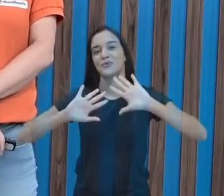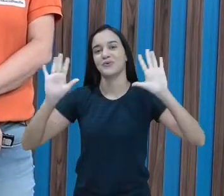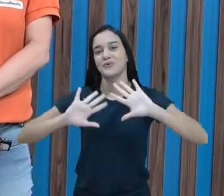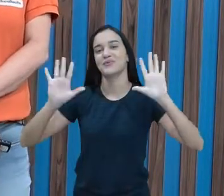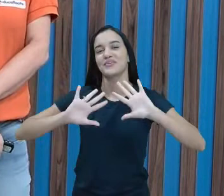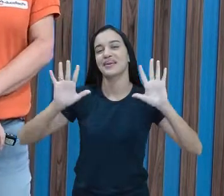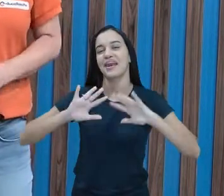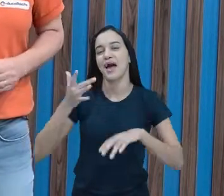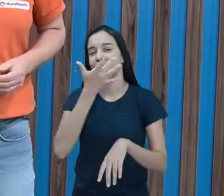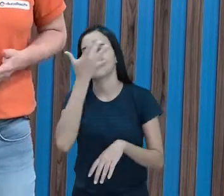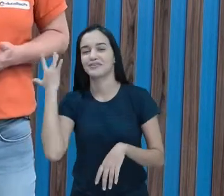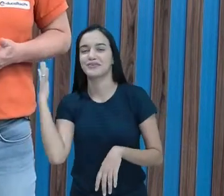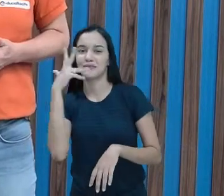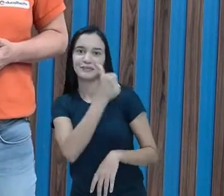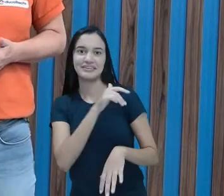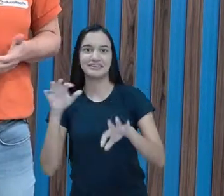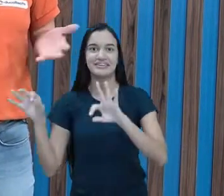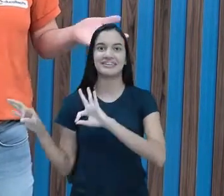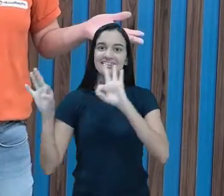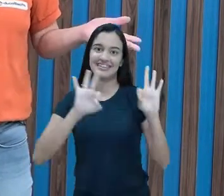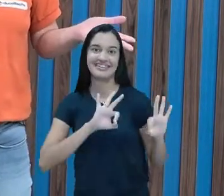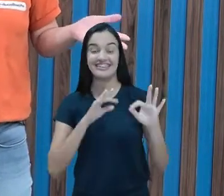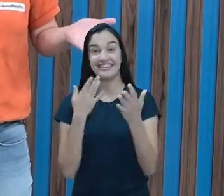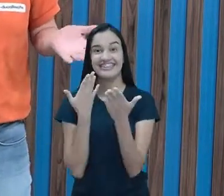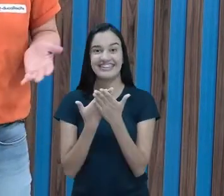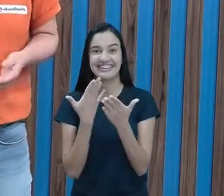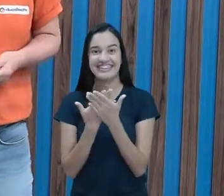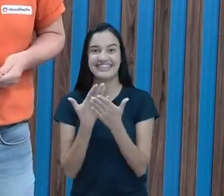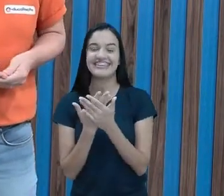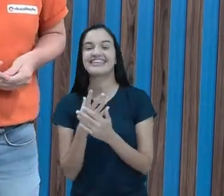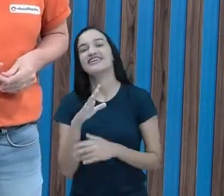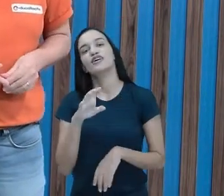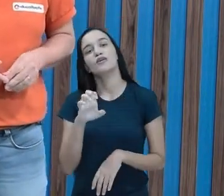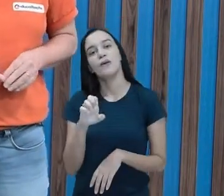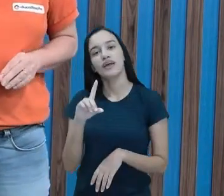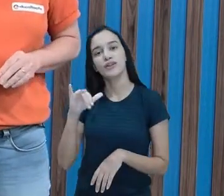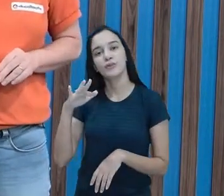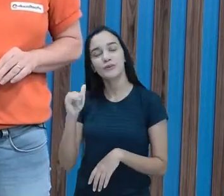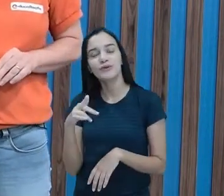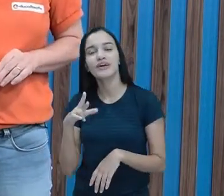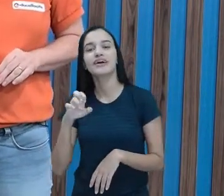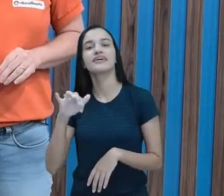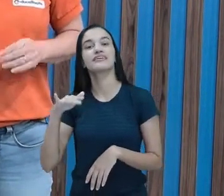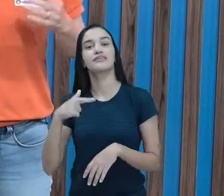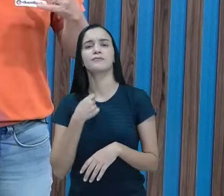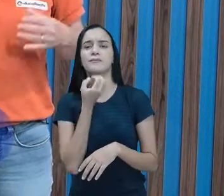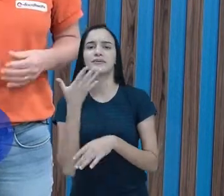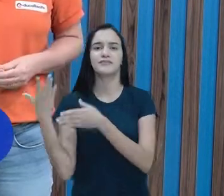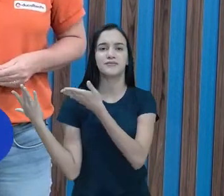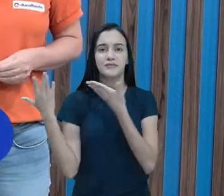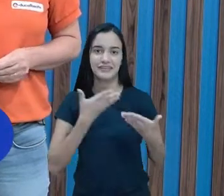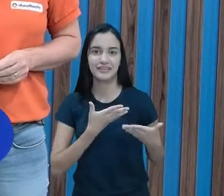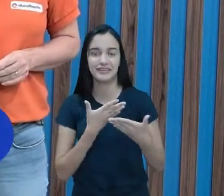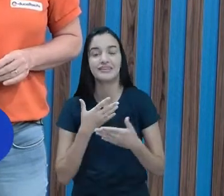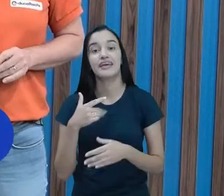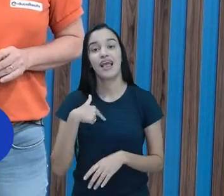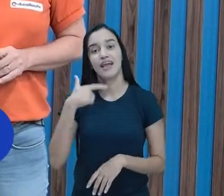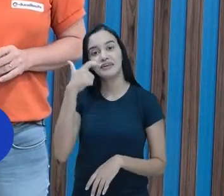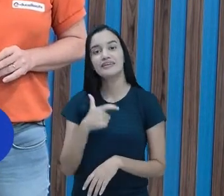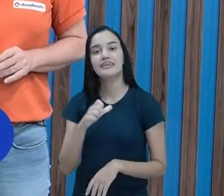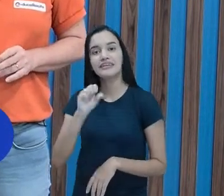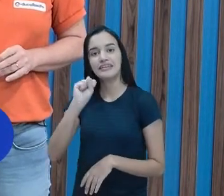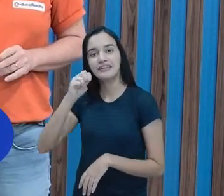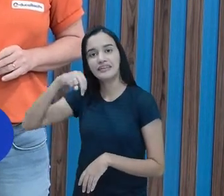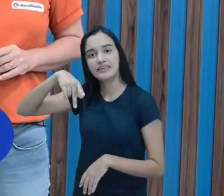Olá, gente bonita que assiste aqui as nossas aulas, né, do Educa Recife. Sejam super bem-vindos. Professora Sandra Duarte, agora a